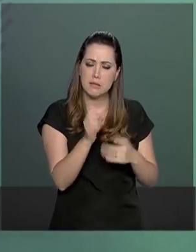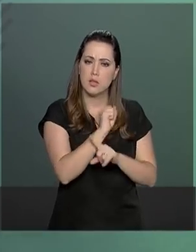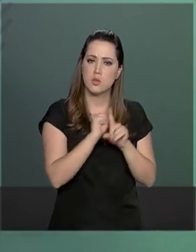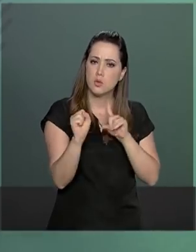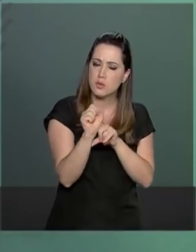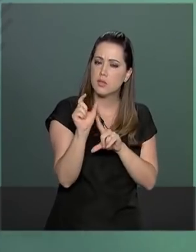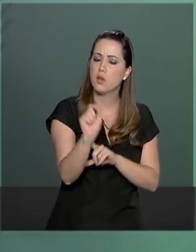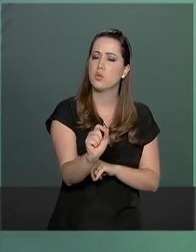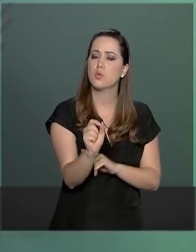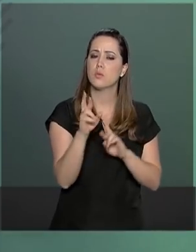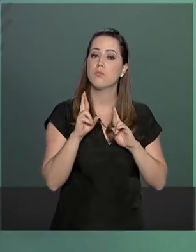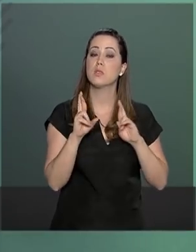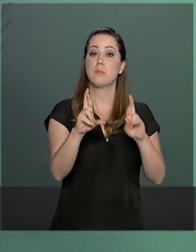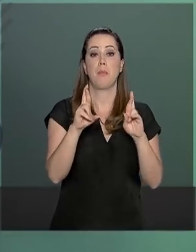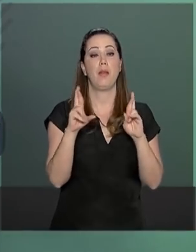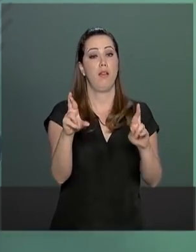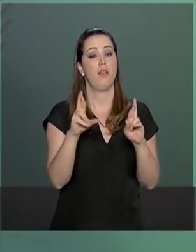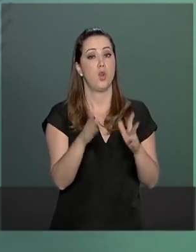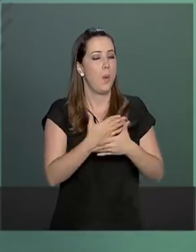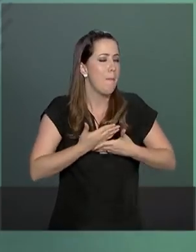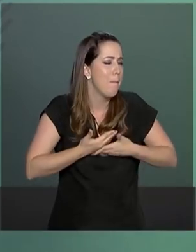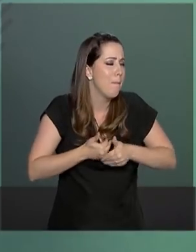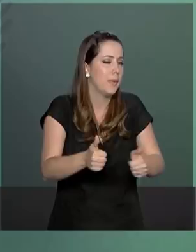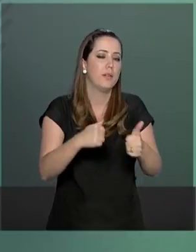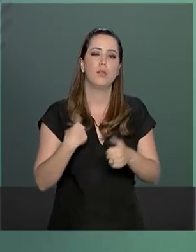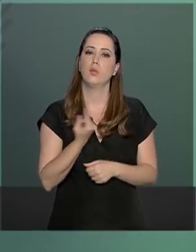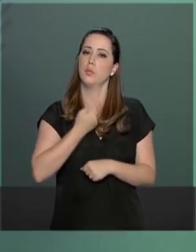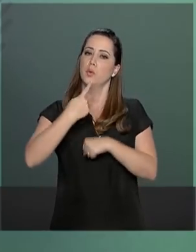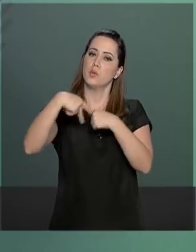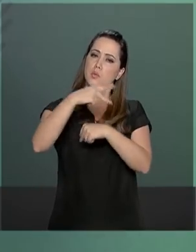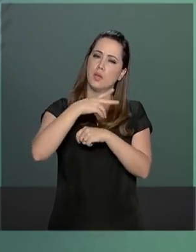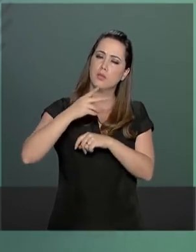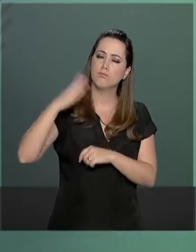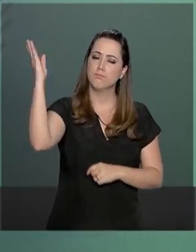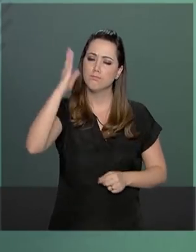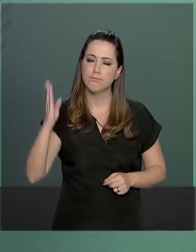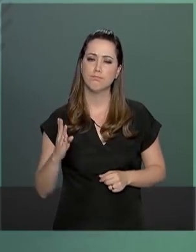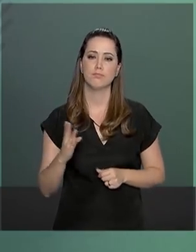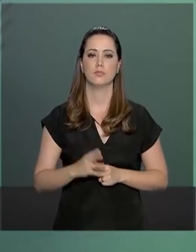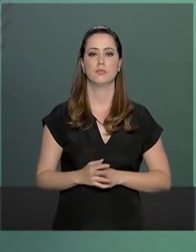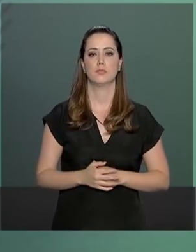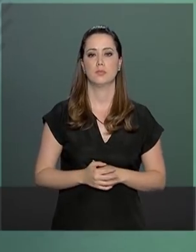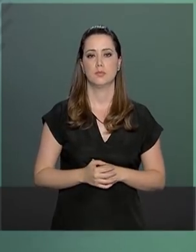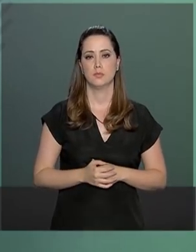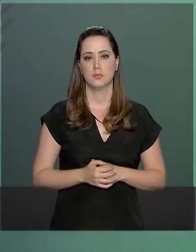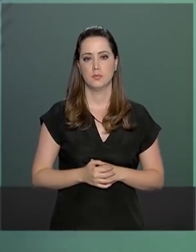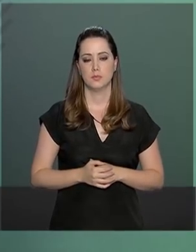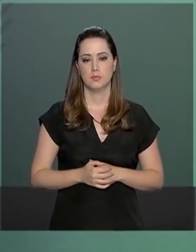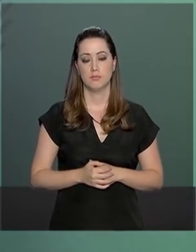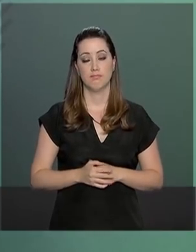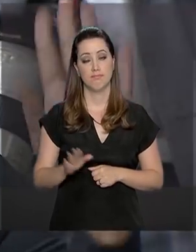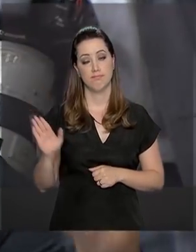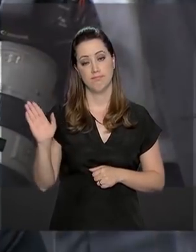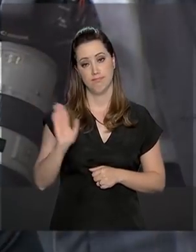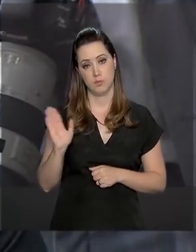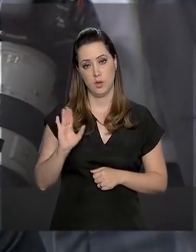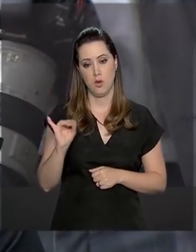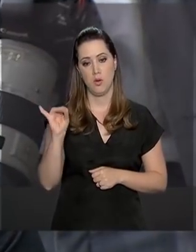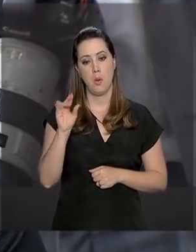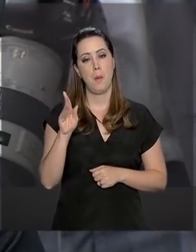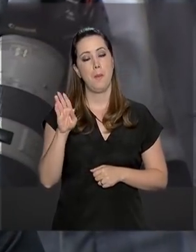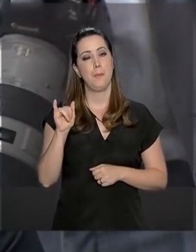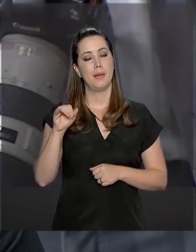aquilo que ele espera como o melhor para o nosso país para nossa nação o porta voz mas